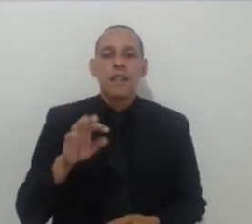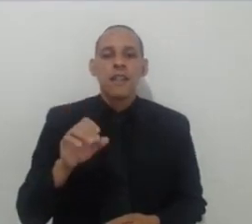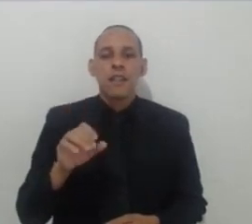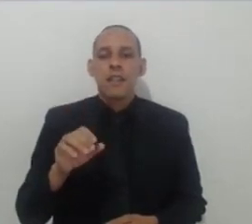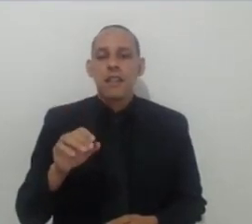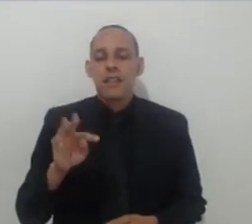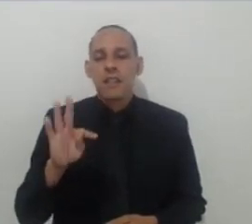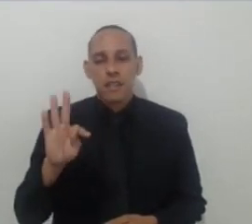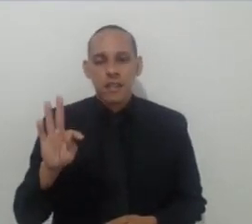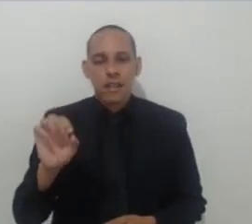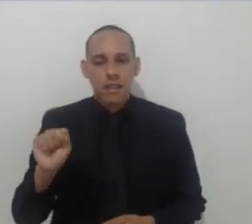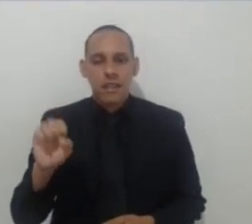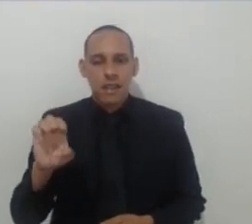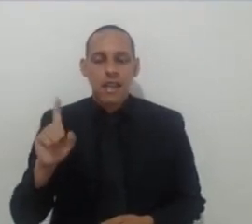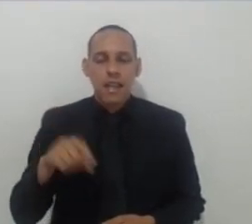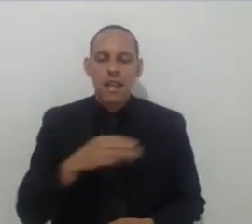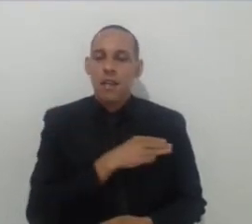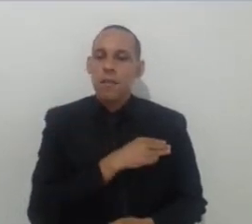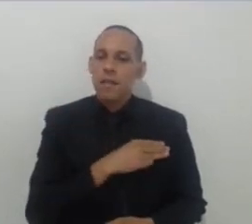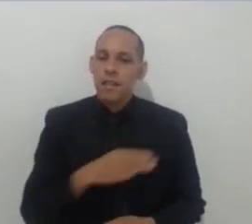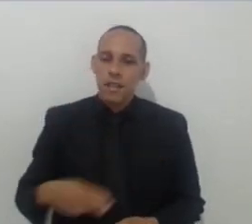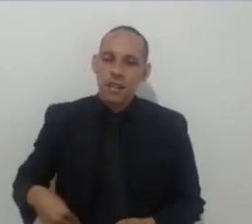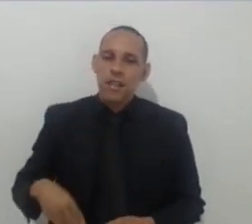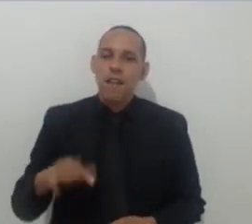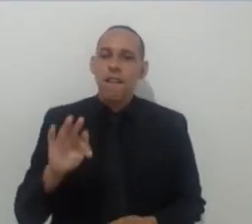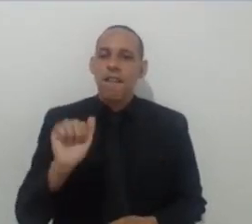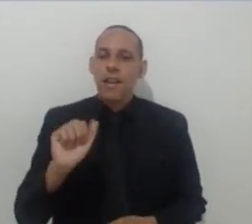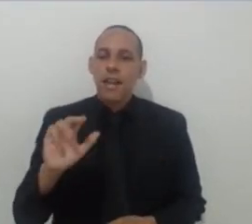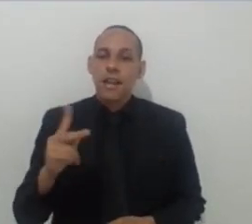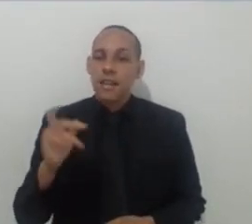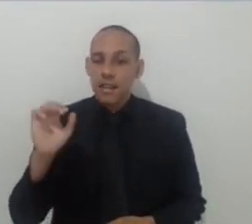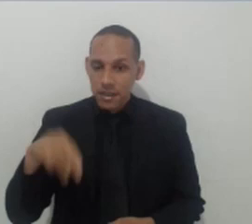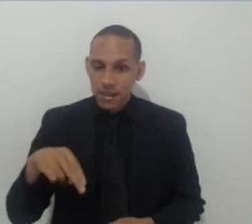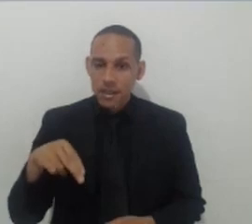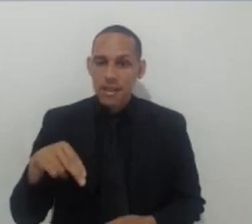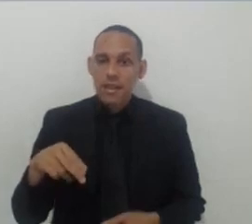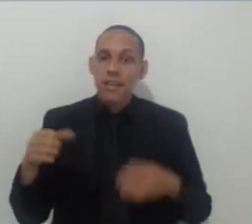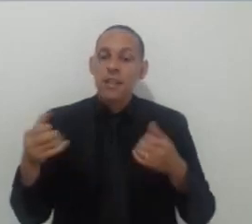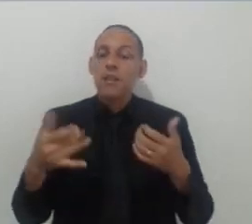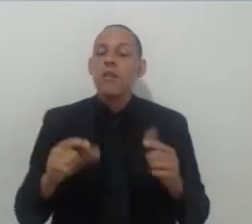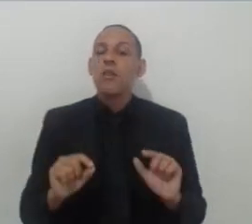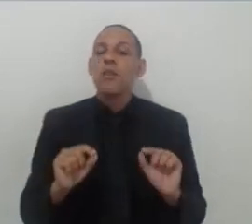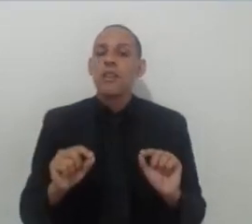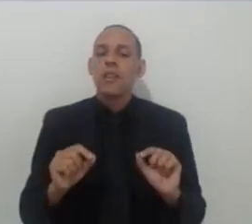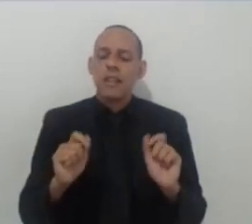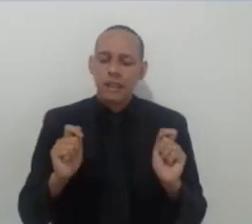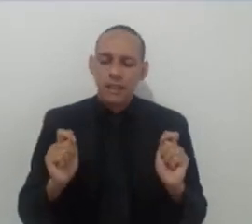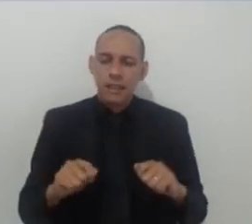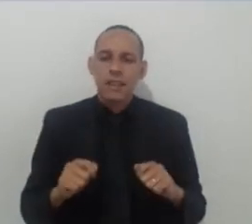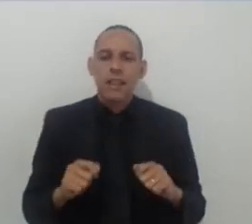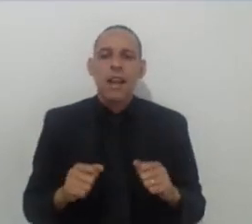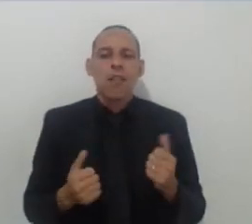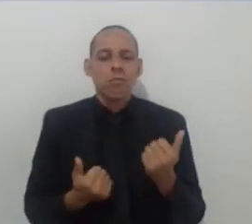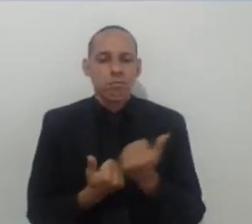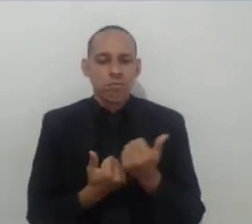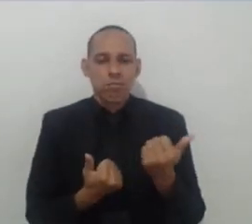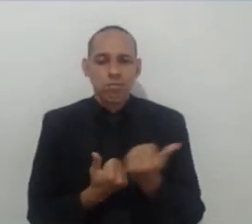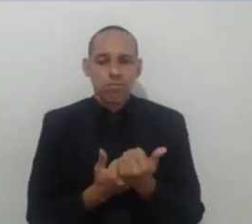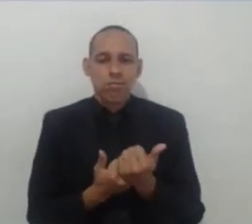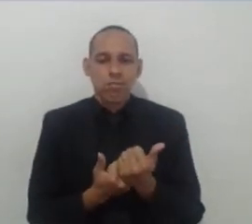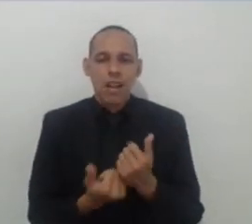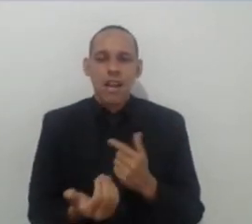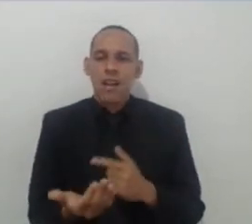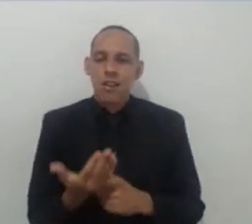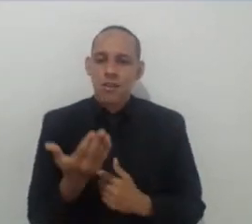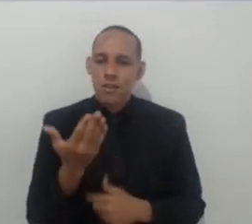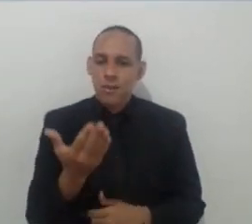Fachin. Senhor presidente, pelo presente externo, minha satisfação em ter podido contar com a valorosa colaboração da magistrada desse